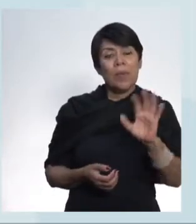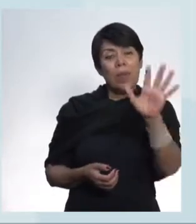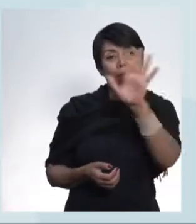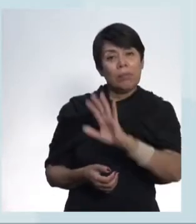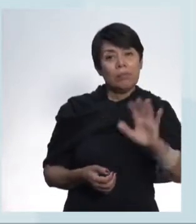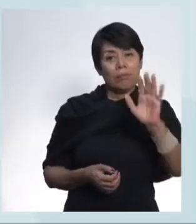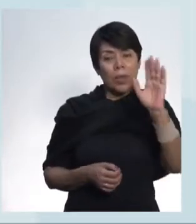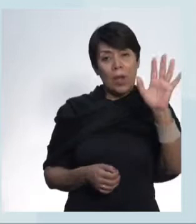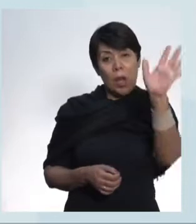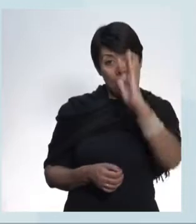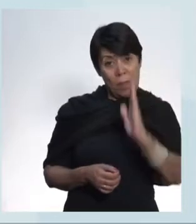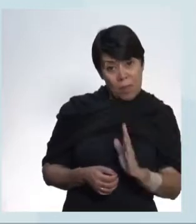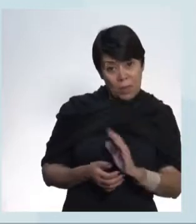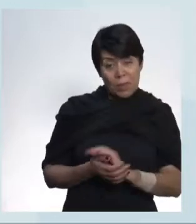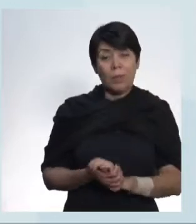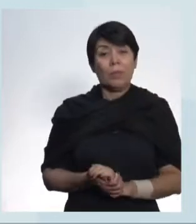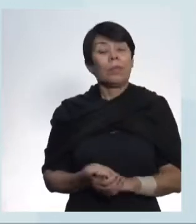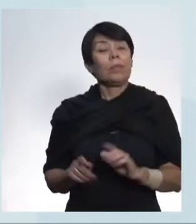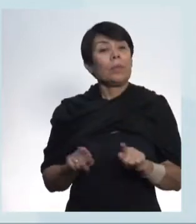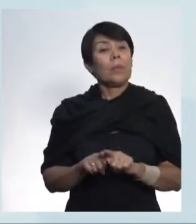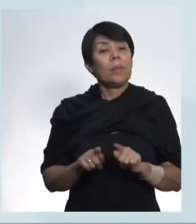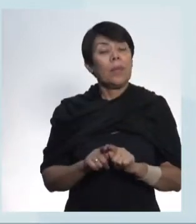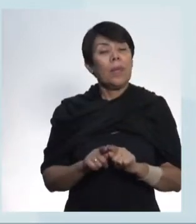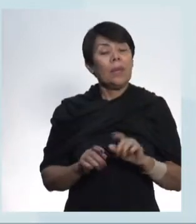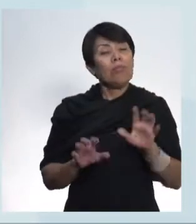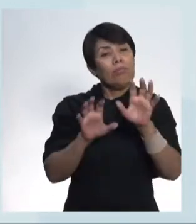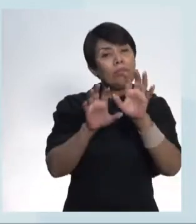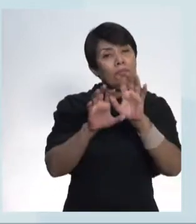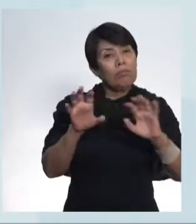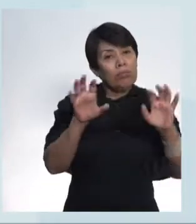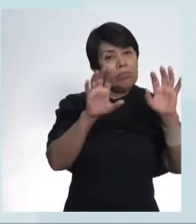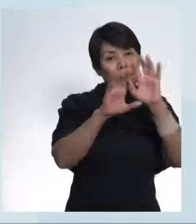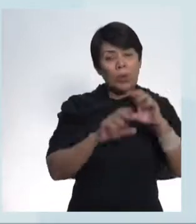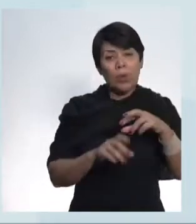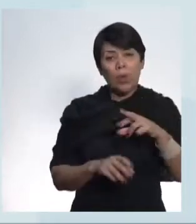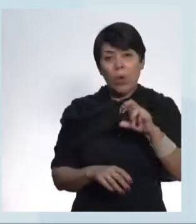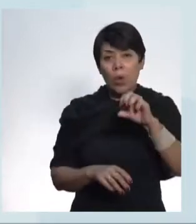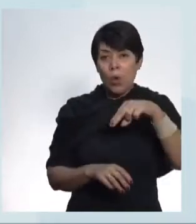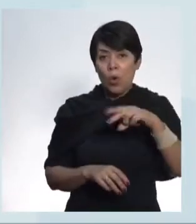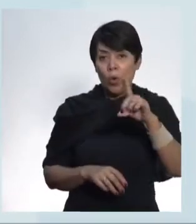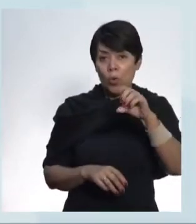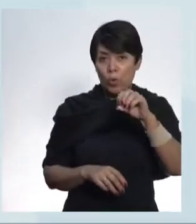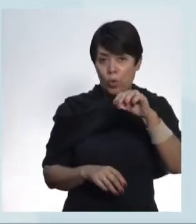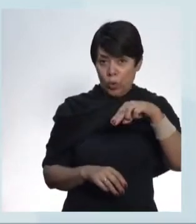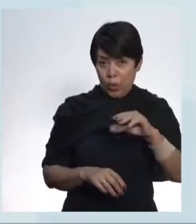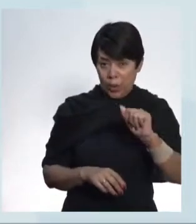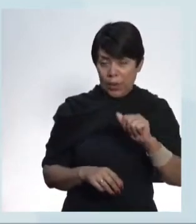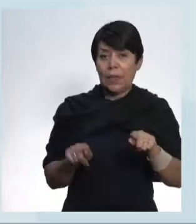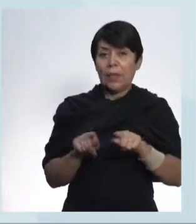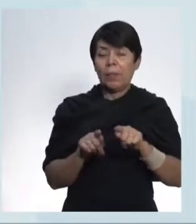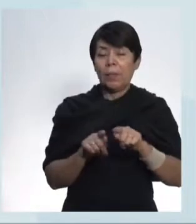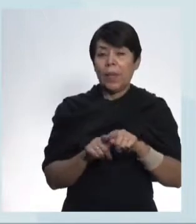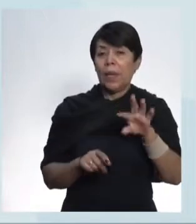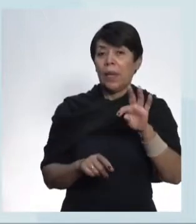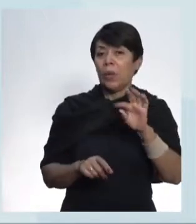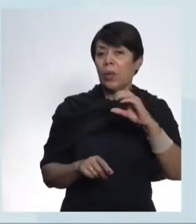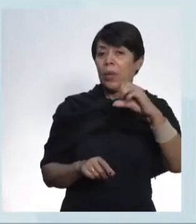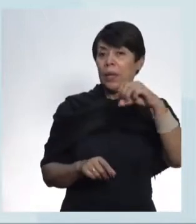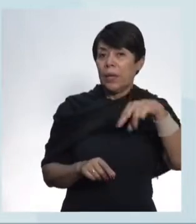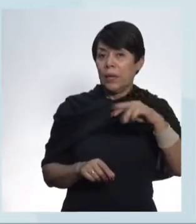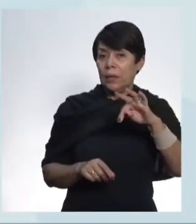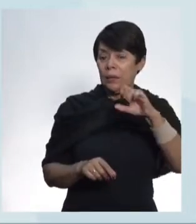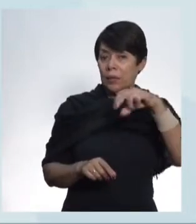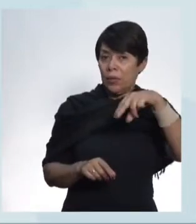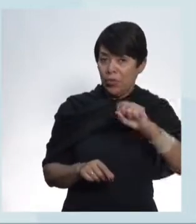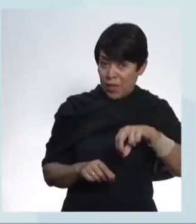ocupa praticamente a totalidade de Rondônia, né, uma parte de Tocantins, pega